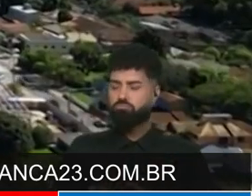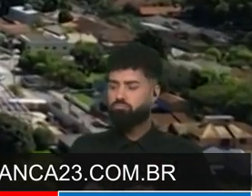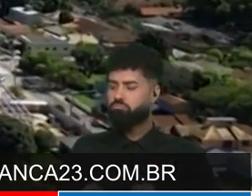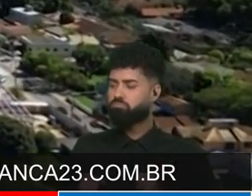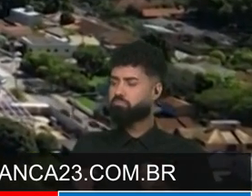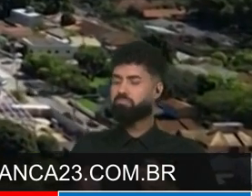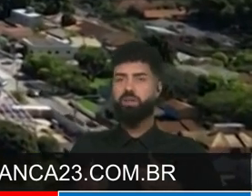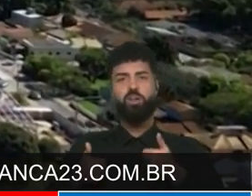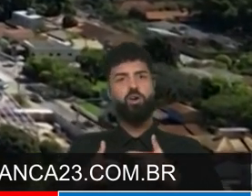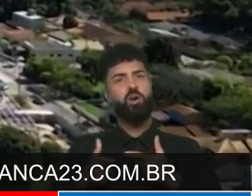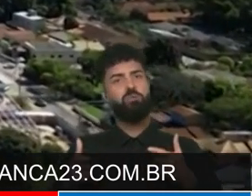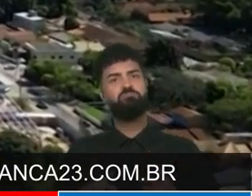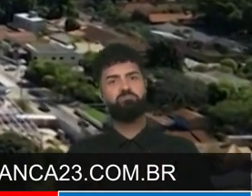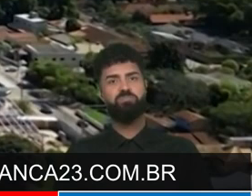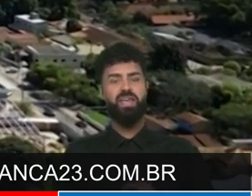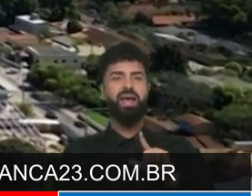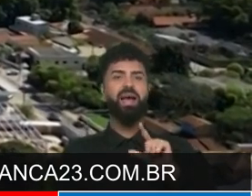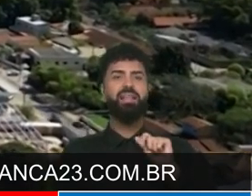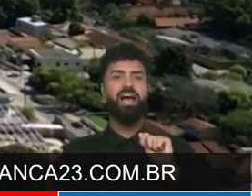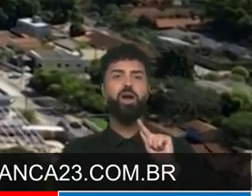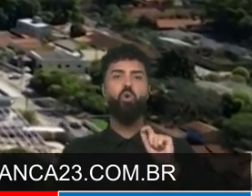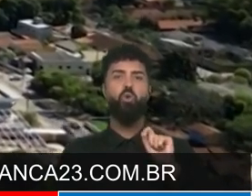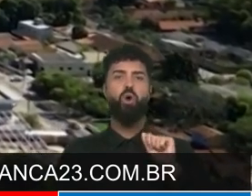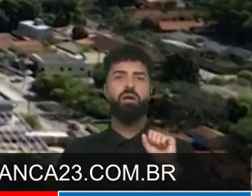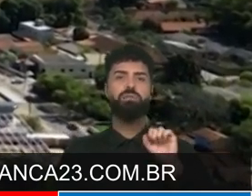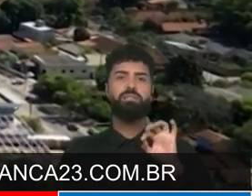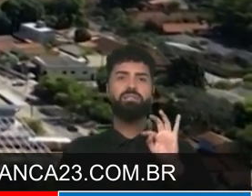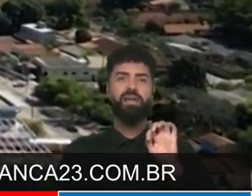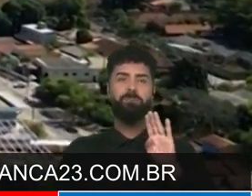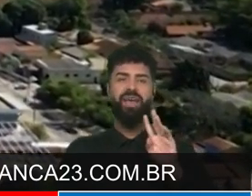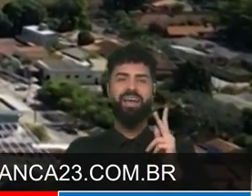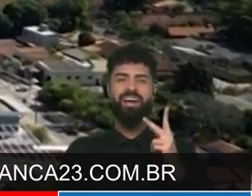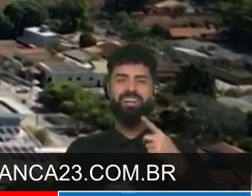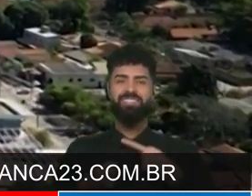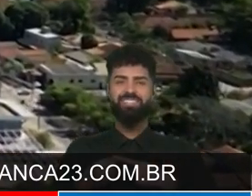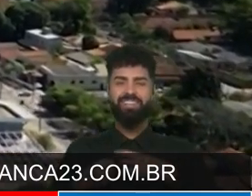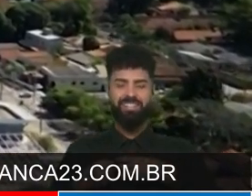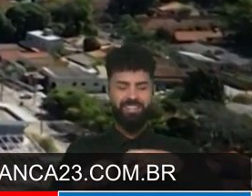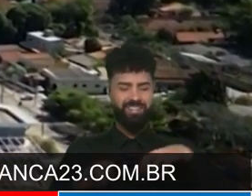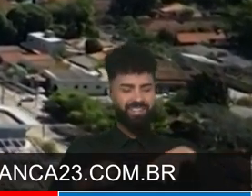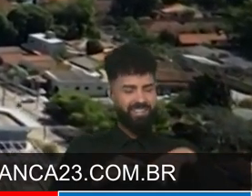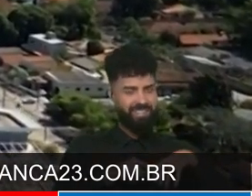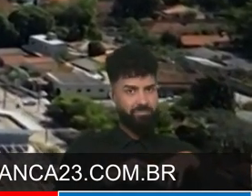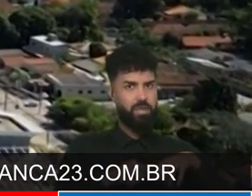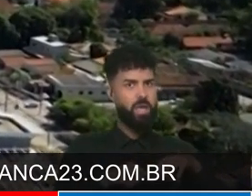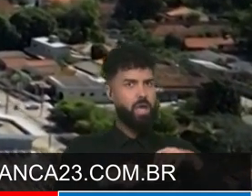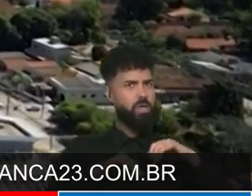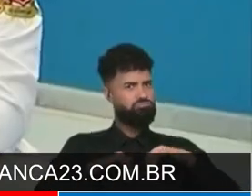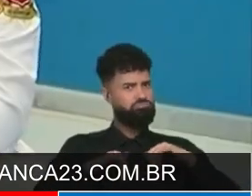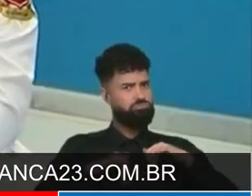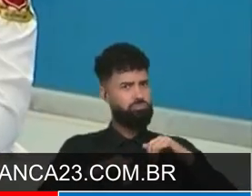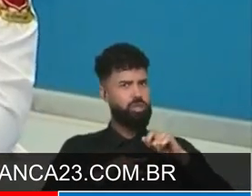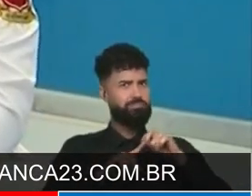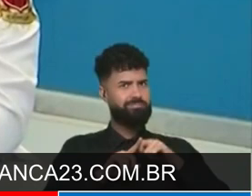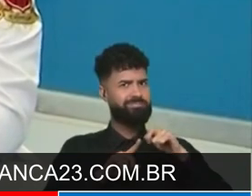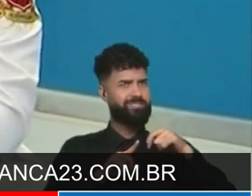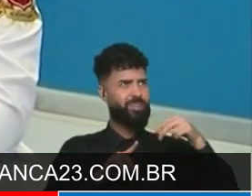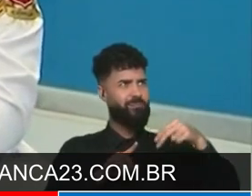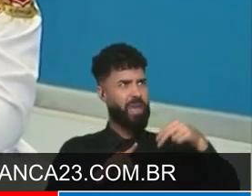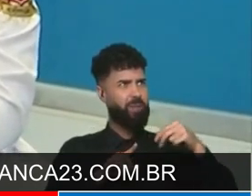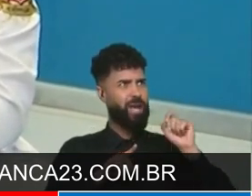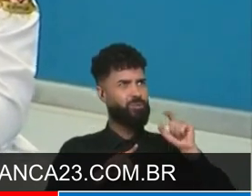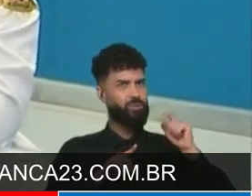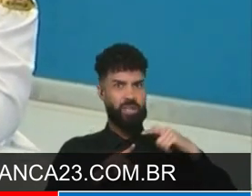Lagoa Santa, região metropolitana de Belo Horizonte, a adesão à campanha Novembro Azul já é notável. As unidades de